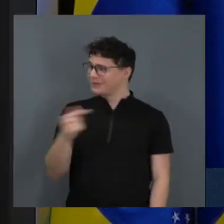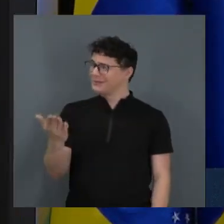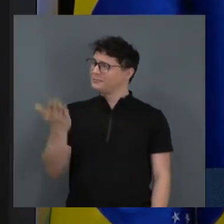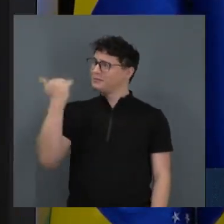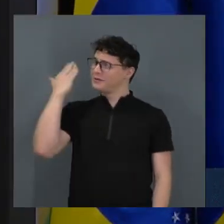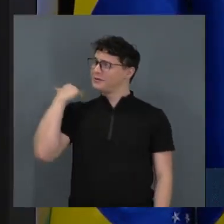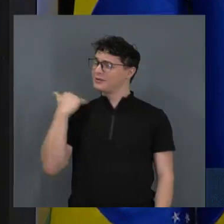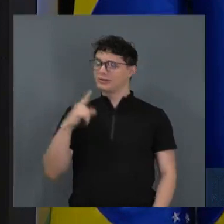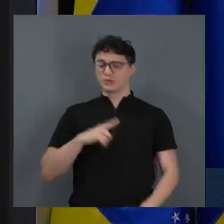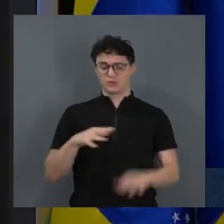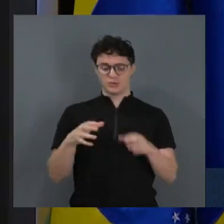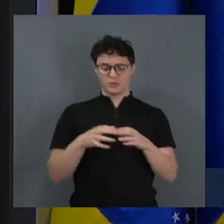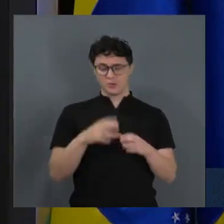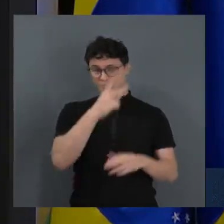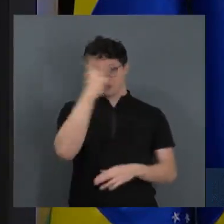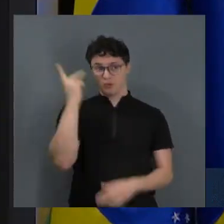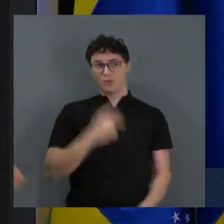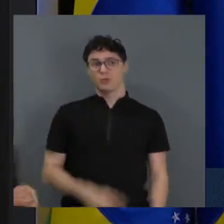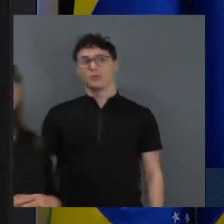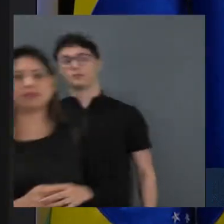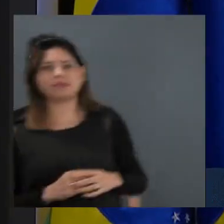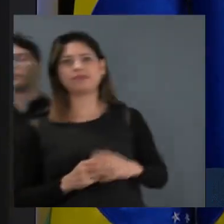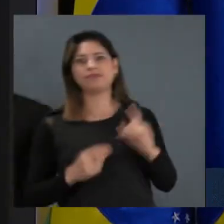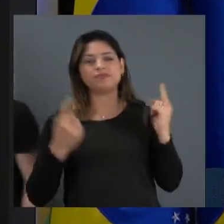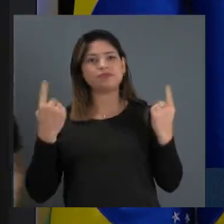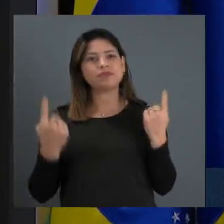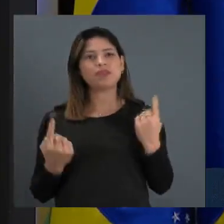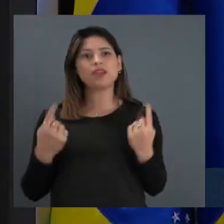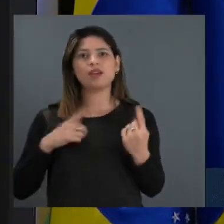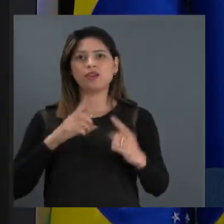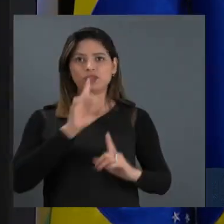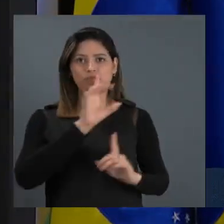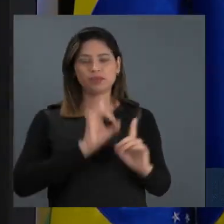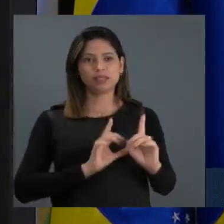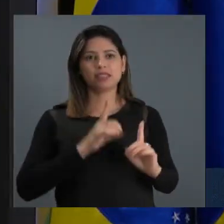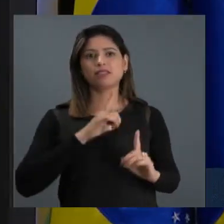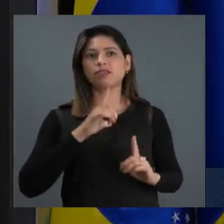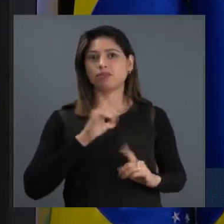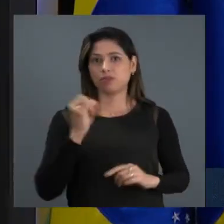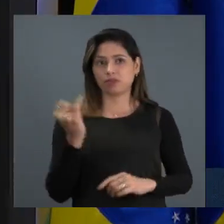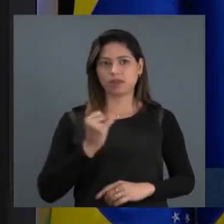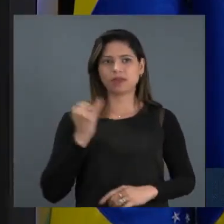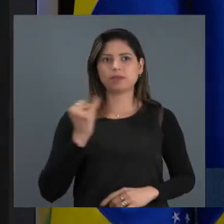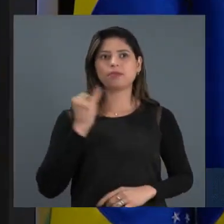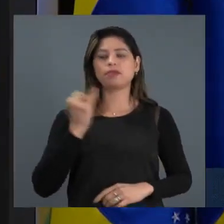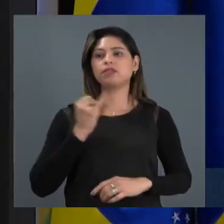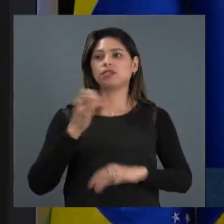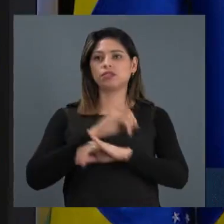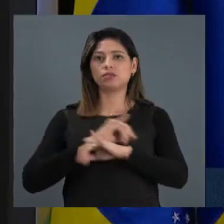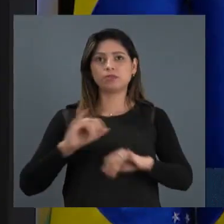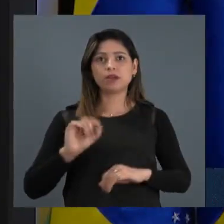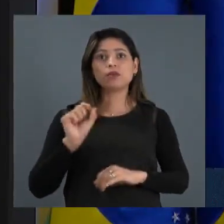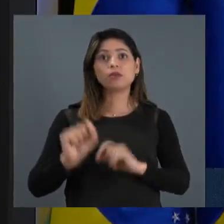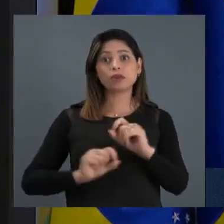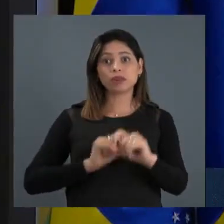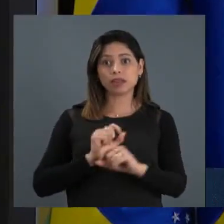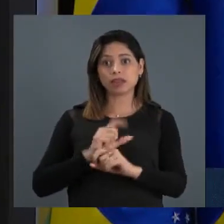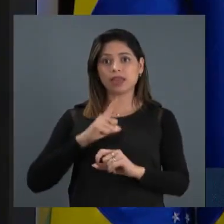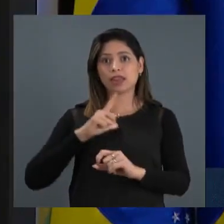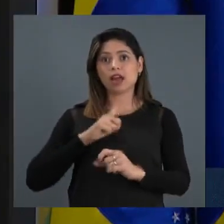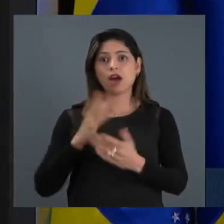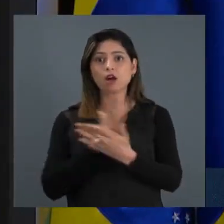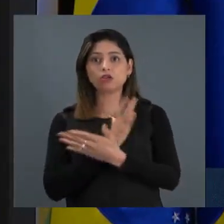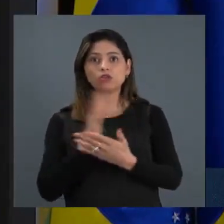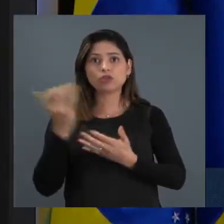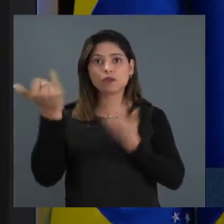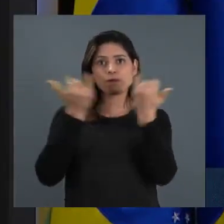com especialistas de um lado e do outro. Foi importante para desmistificar algumas